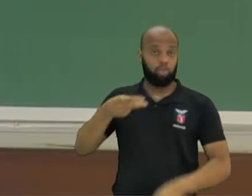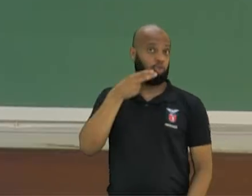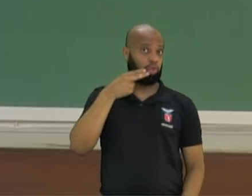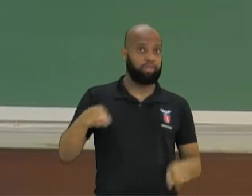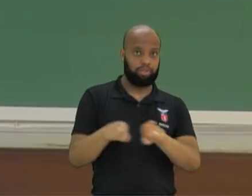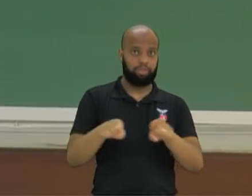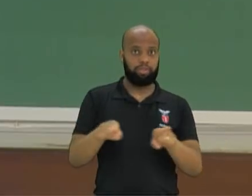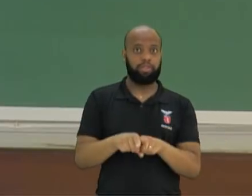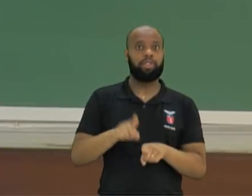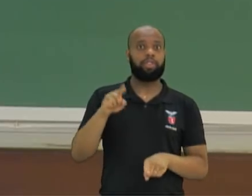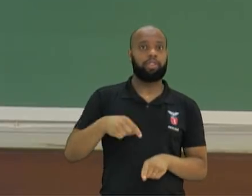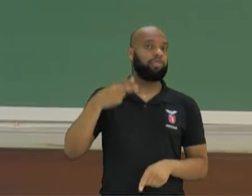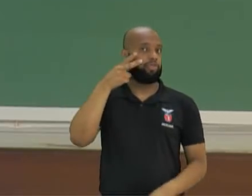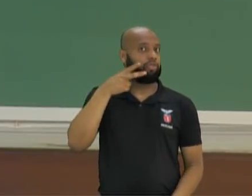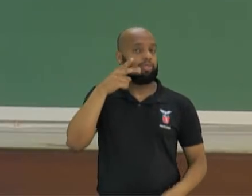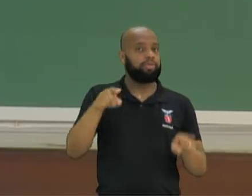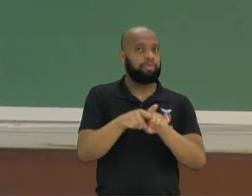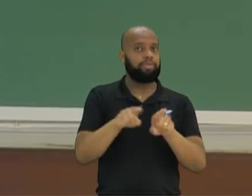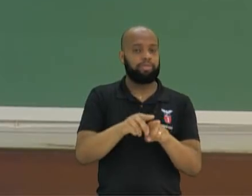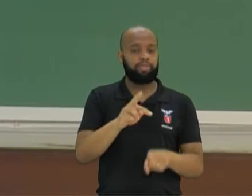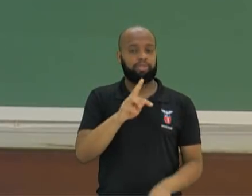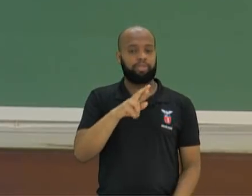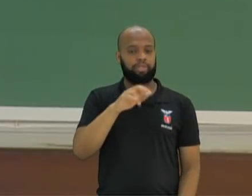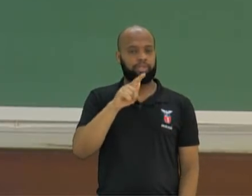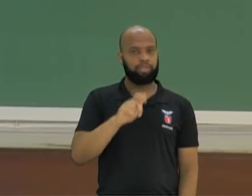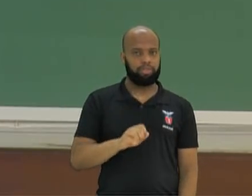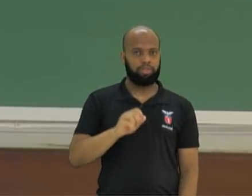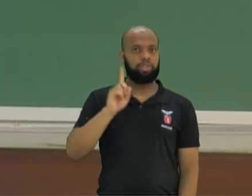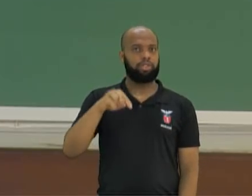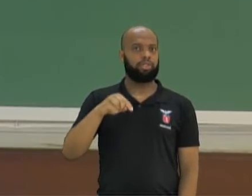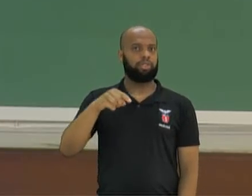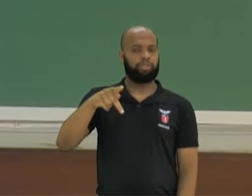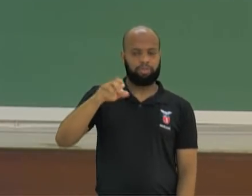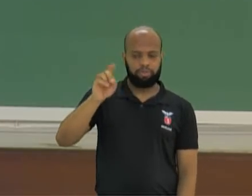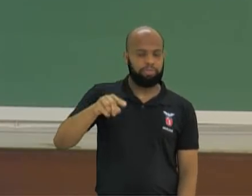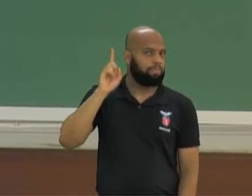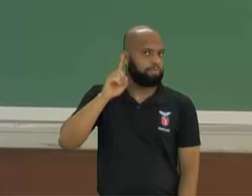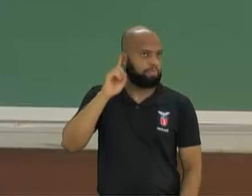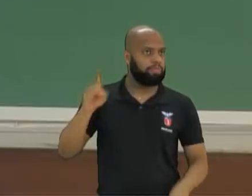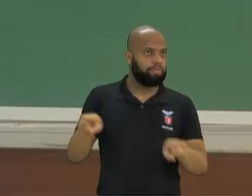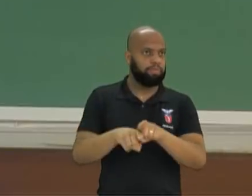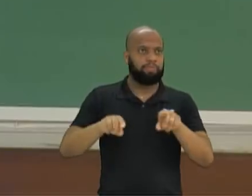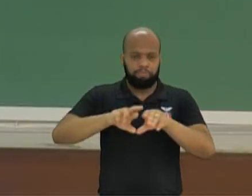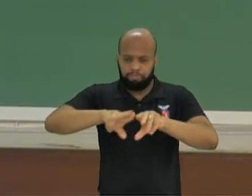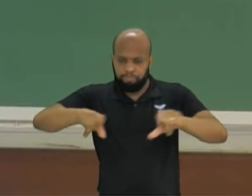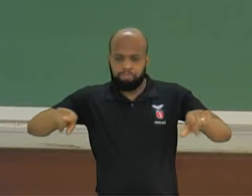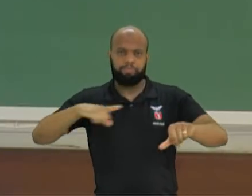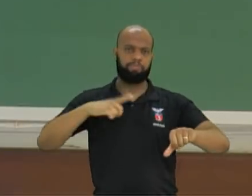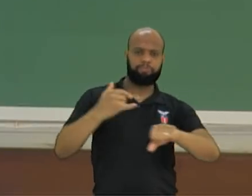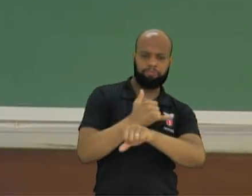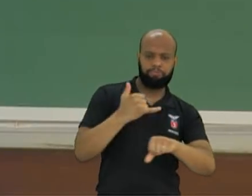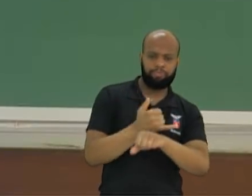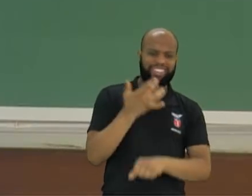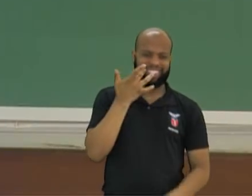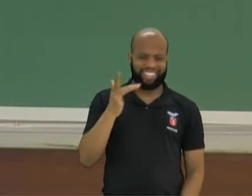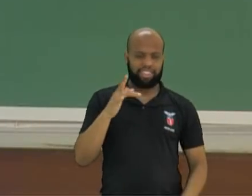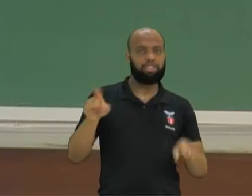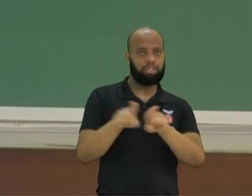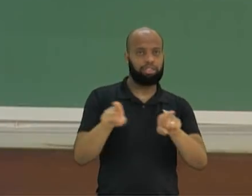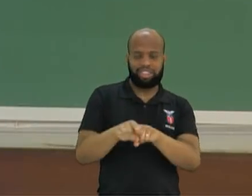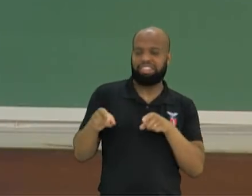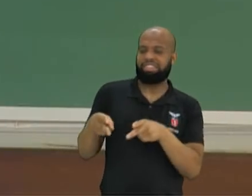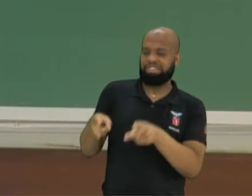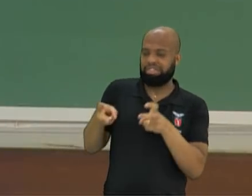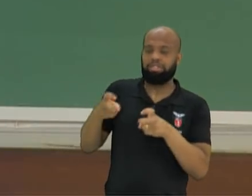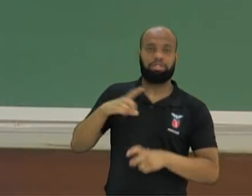trigo. No extrativismo, em reservas de gás natural, carvão, urânio, minério de ferro. Nós vamos ver alguns mapas mais adiante aí.